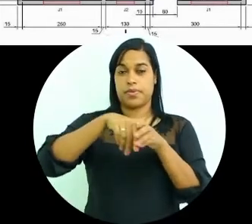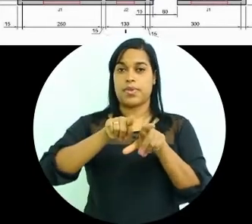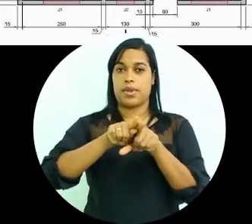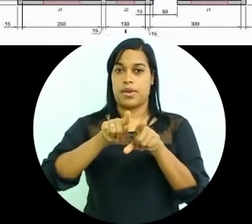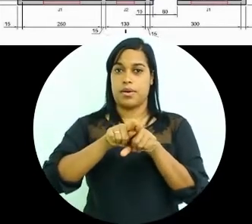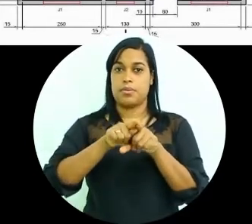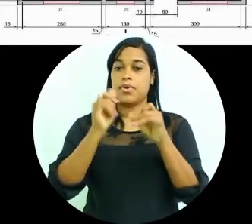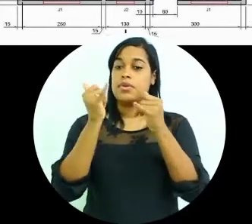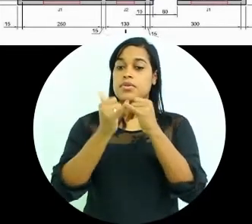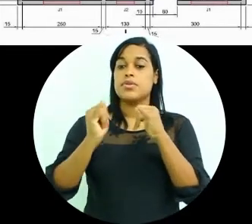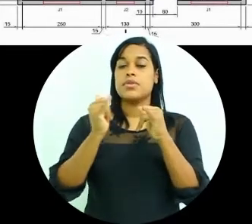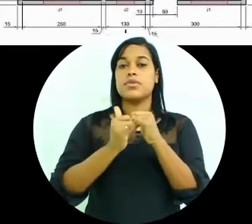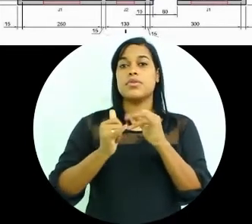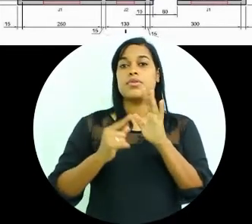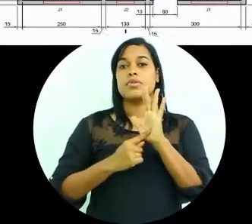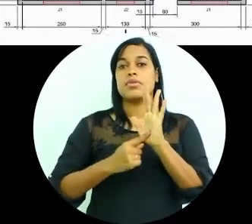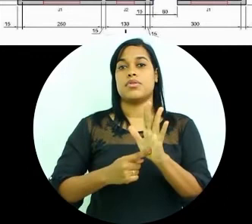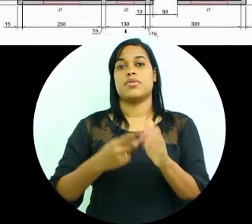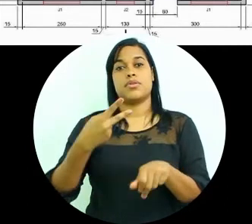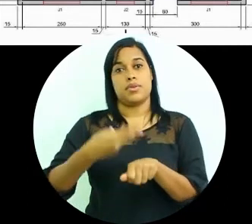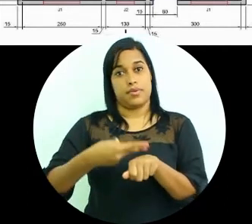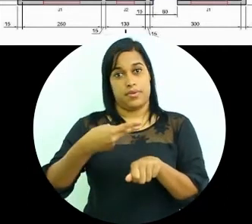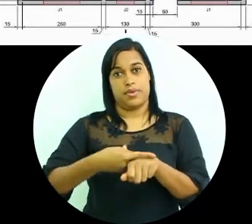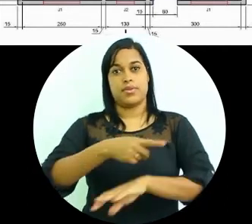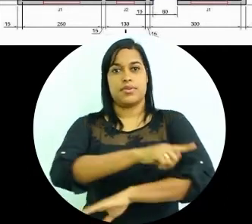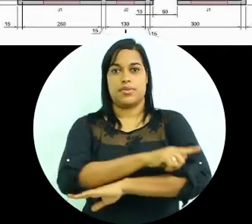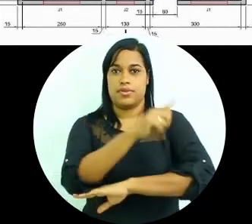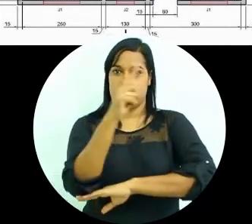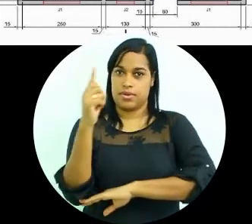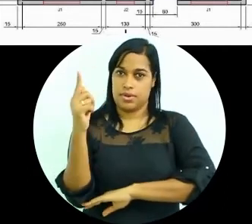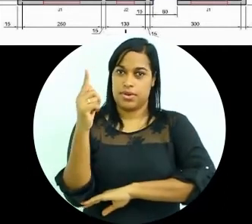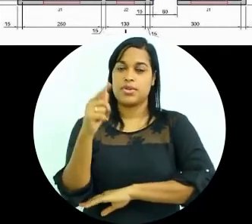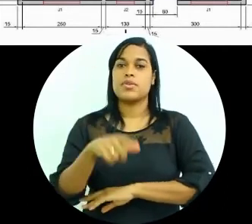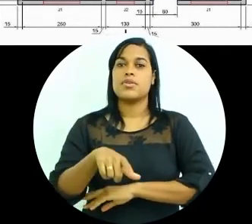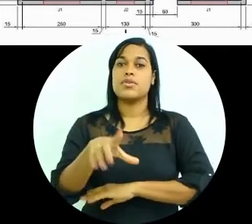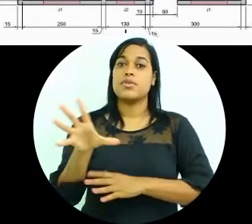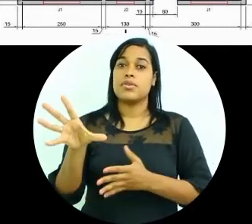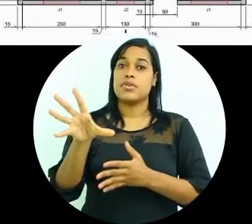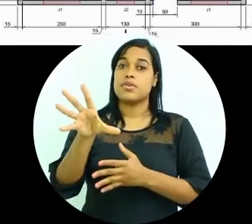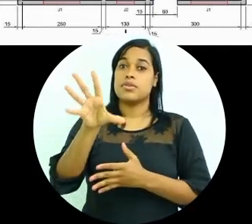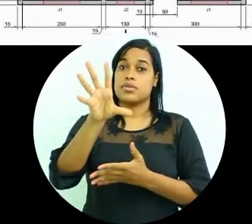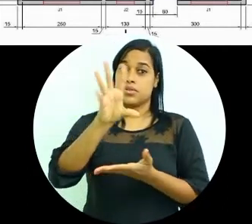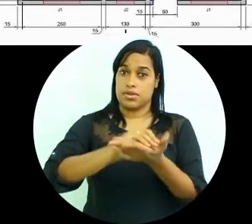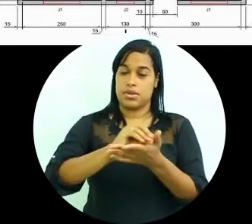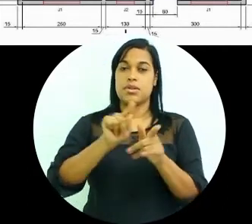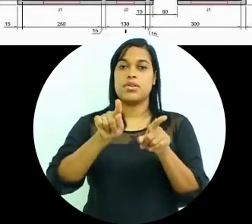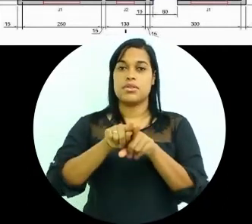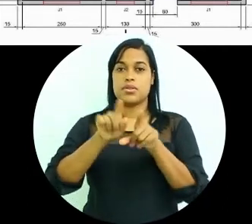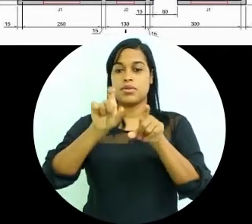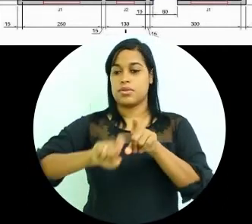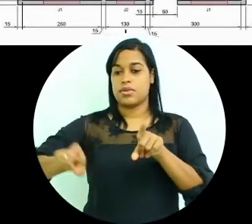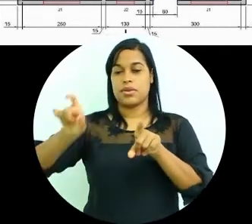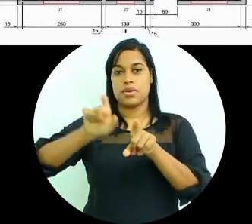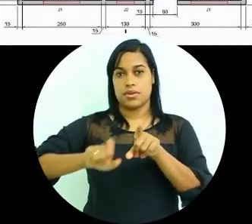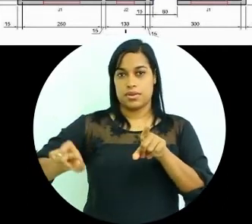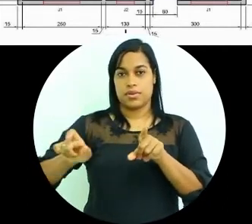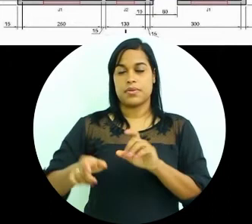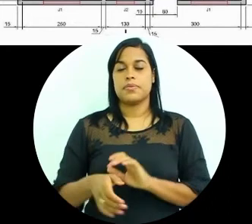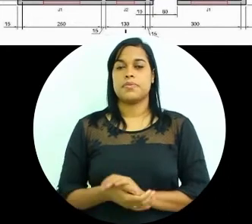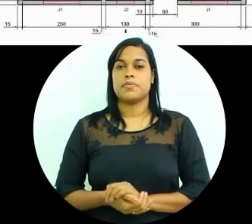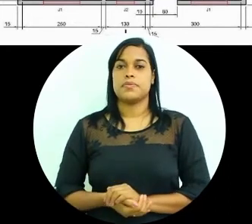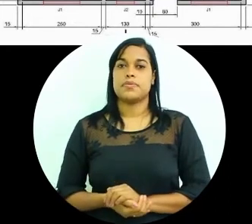internas, que são as linhas que representam o vidro da janela. Vou selecionar o